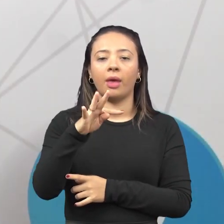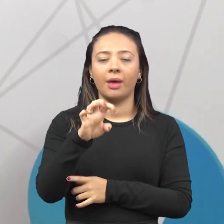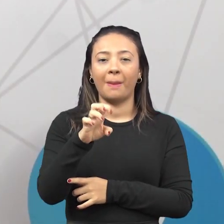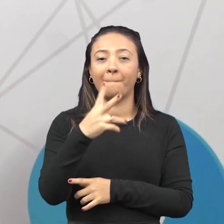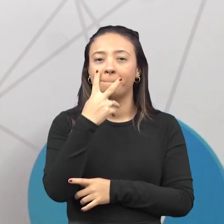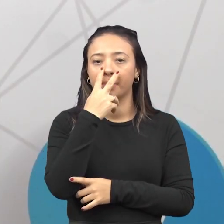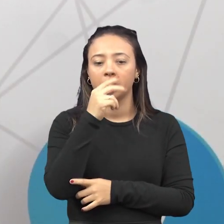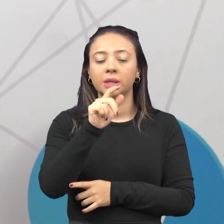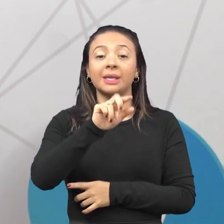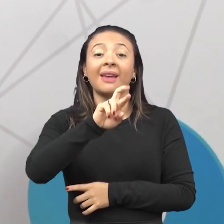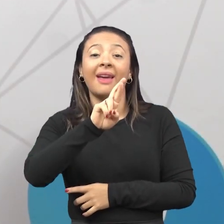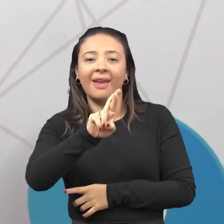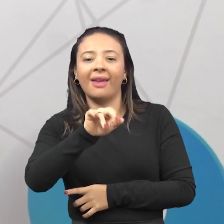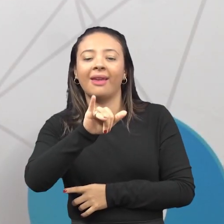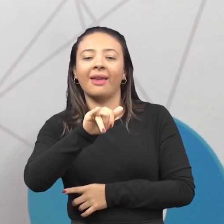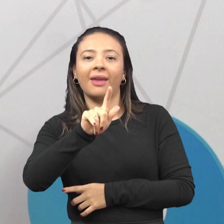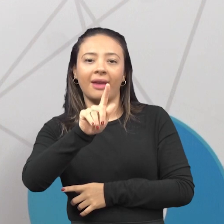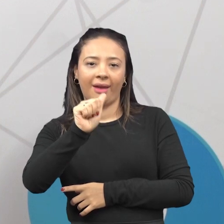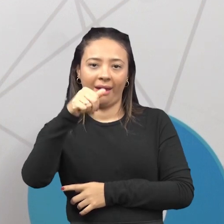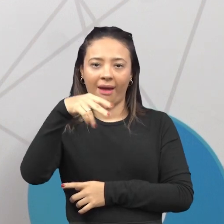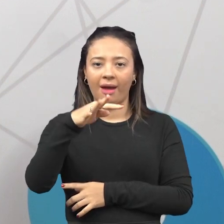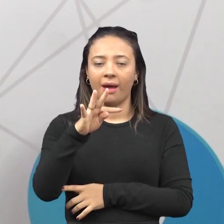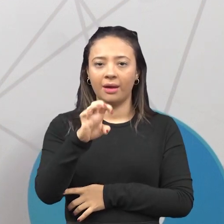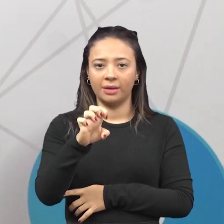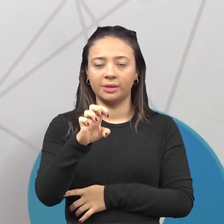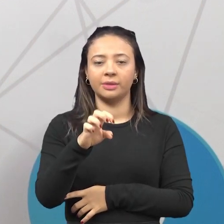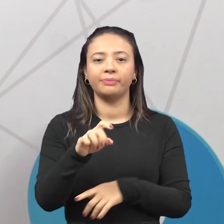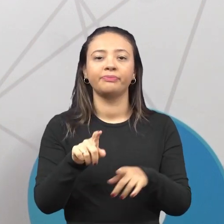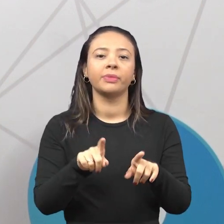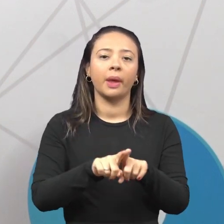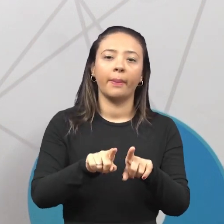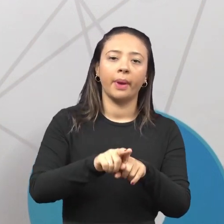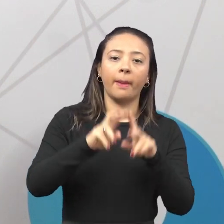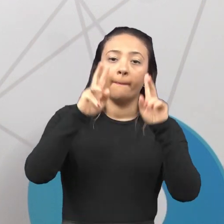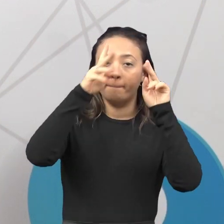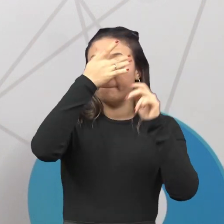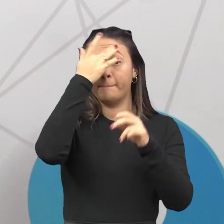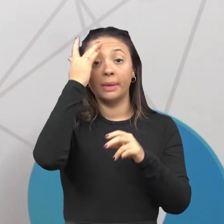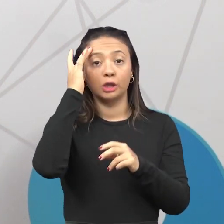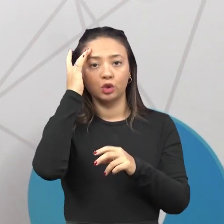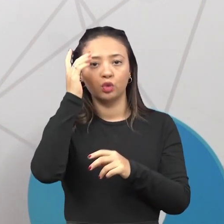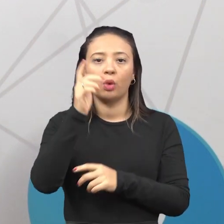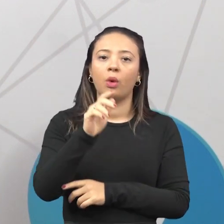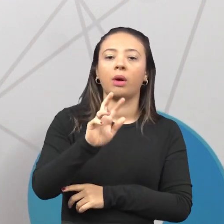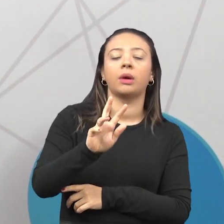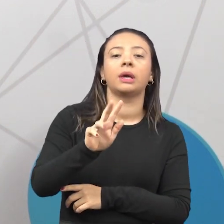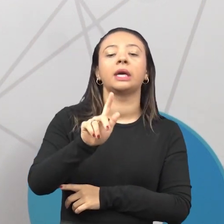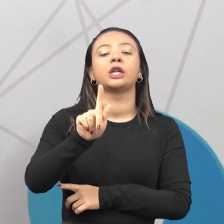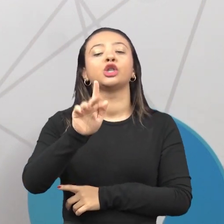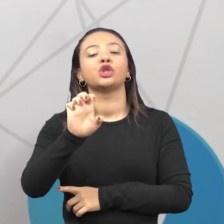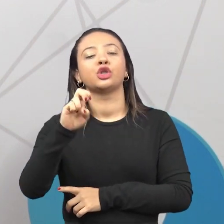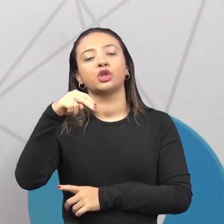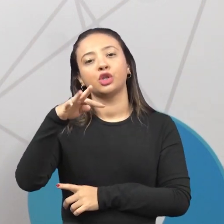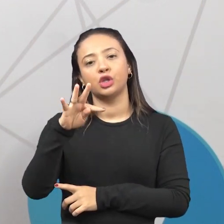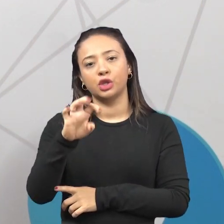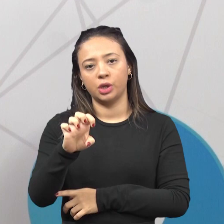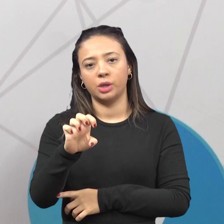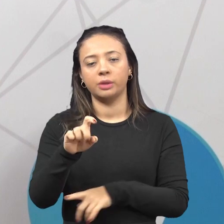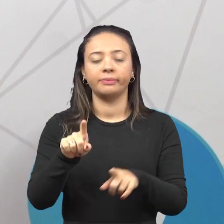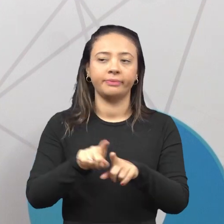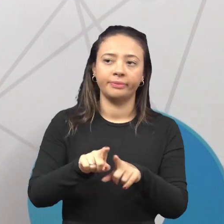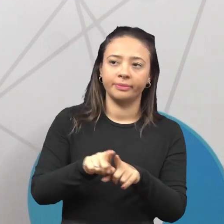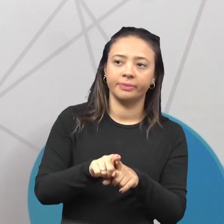também antes da vogal E, como gente, certo? Antes de A, O ou U, se pronuncia igual, como